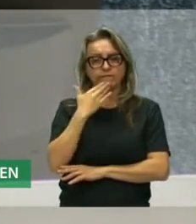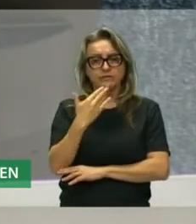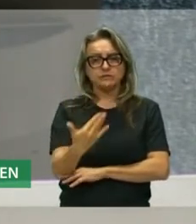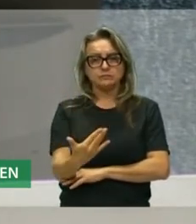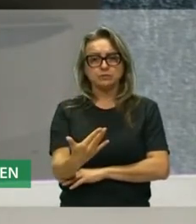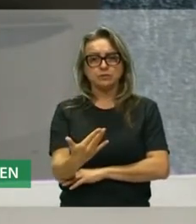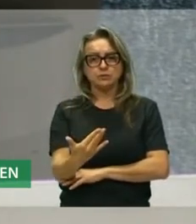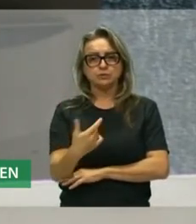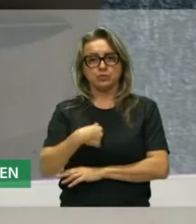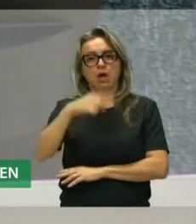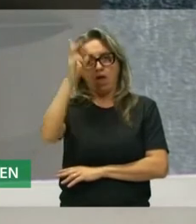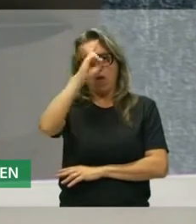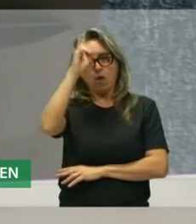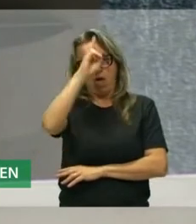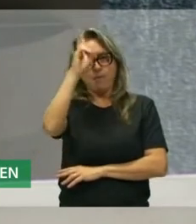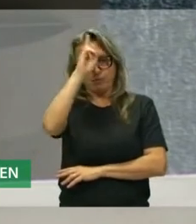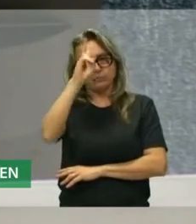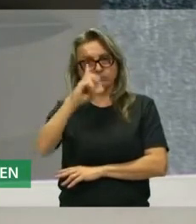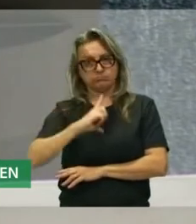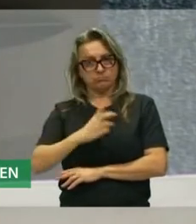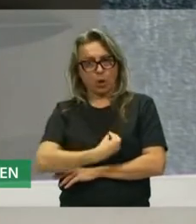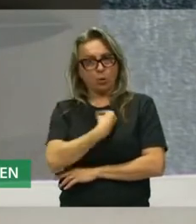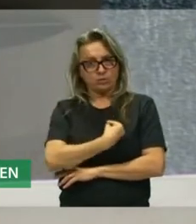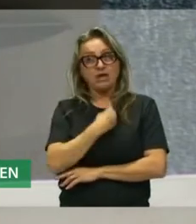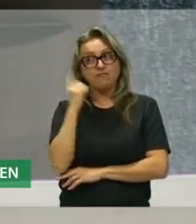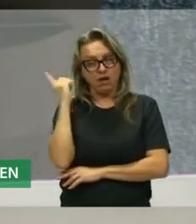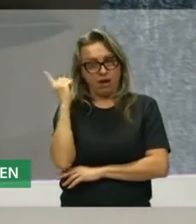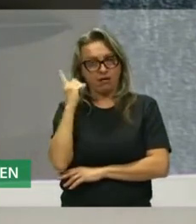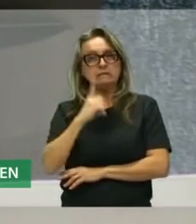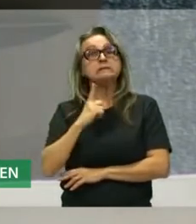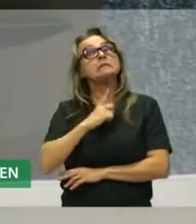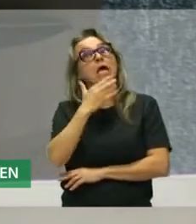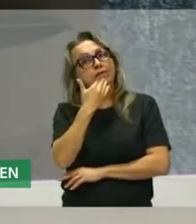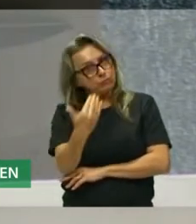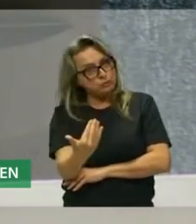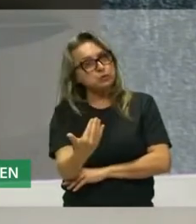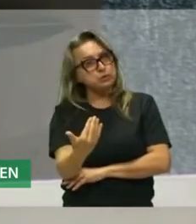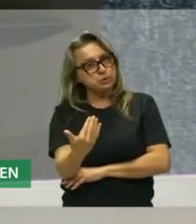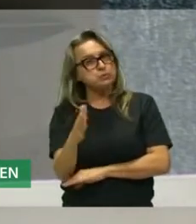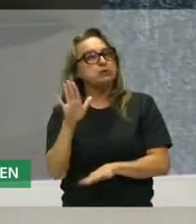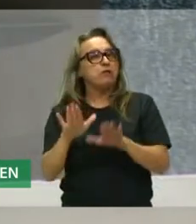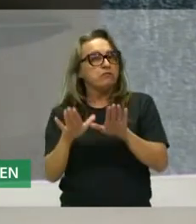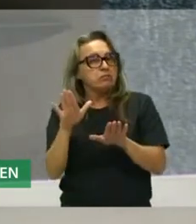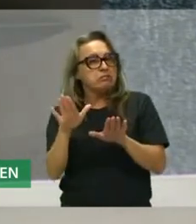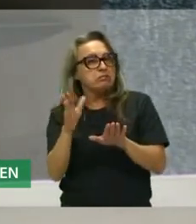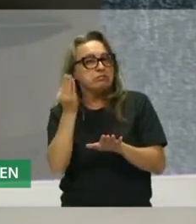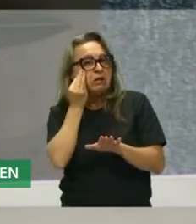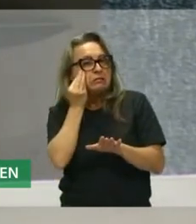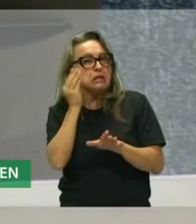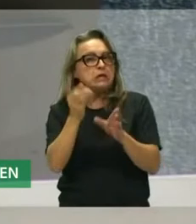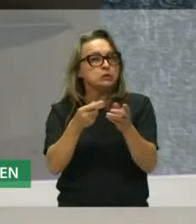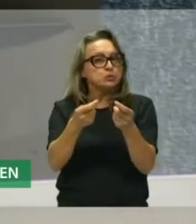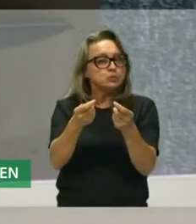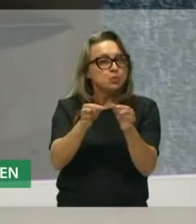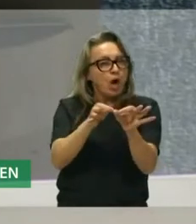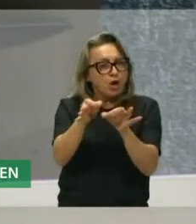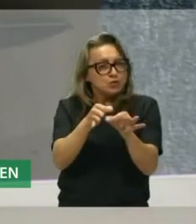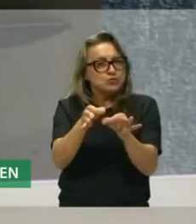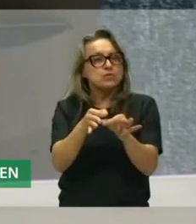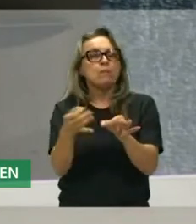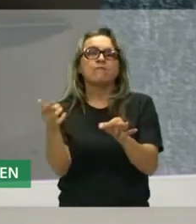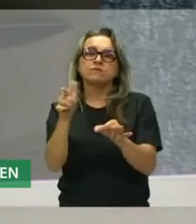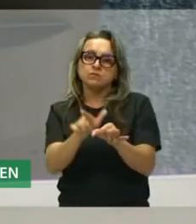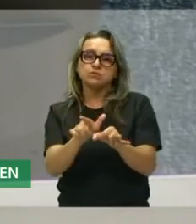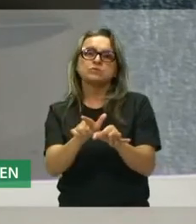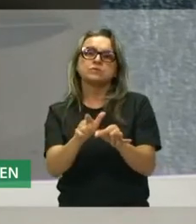lembro que eu estava lá, houve esse pedido, estava tentando ajustar para ver se alcançava esse valor. Uma outra